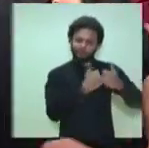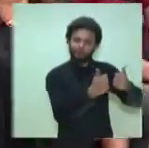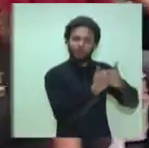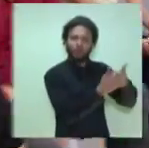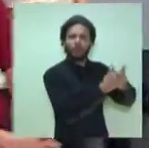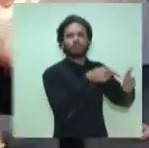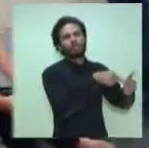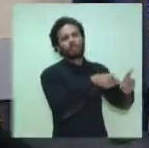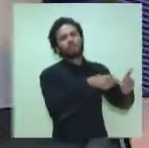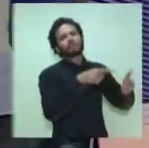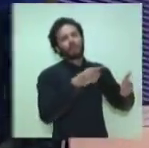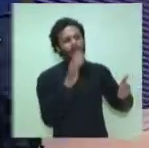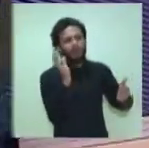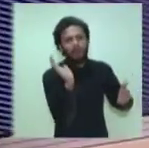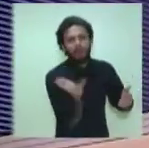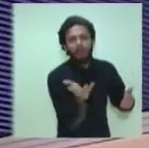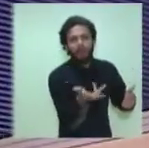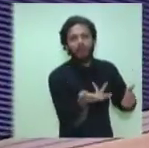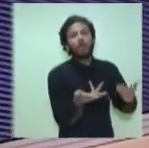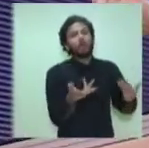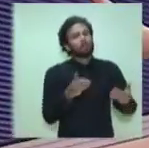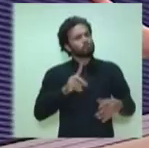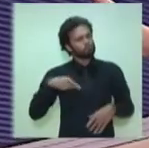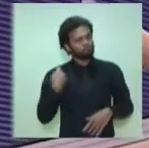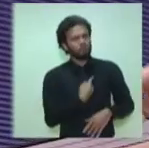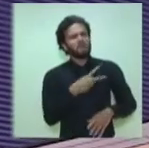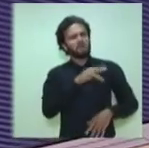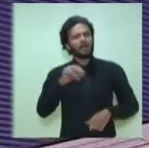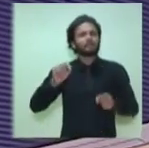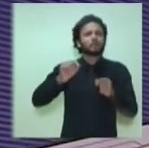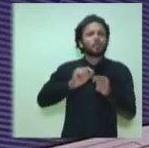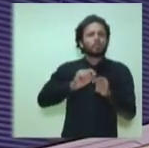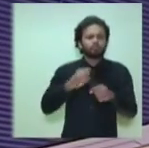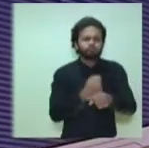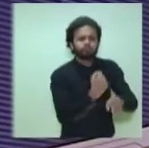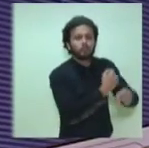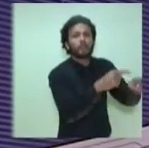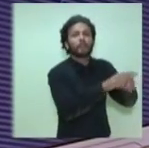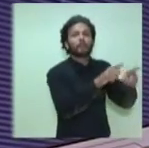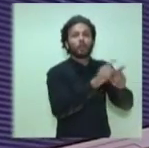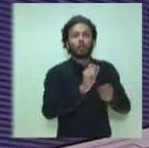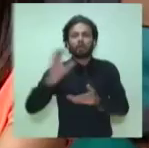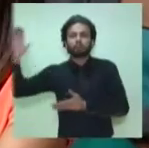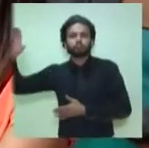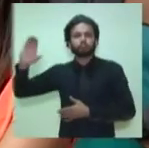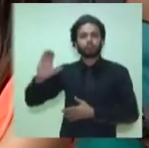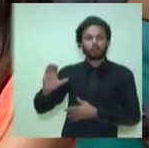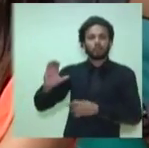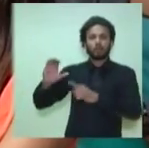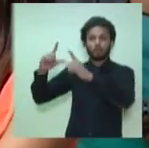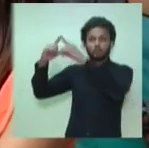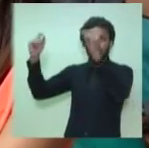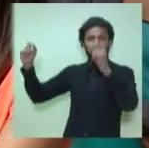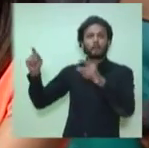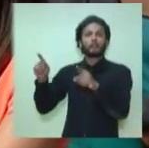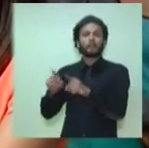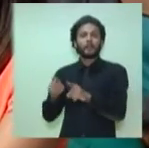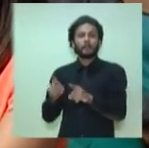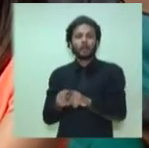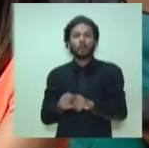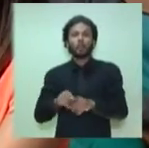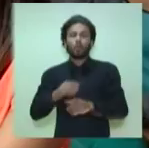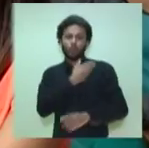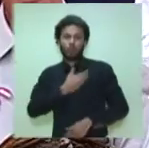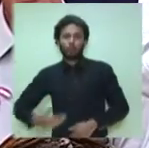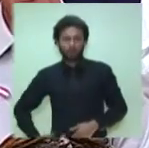mais eficiente. E nós faremos isso num esforço muito grande, com garantia de recursos de parceria público-privada e também de recursos do